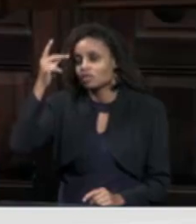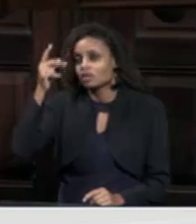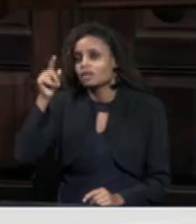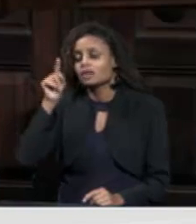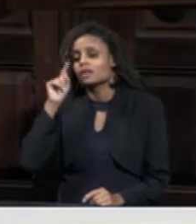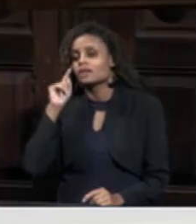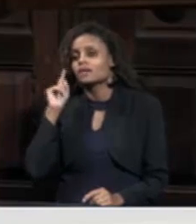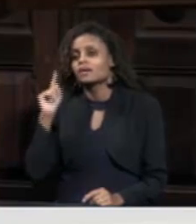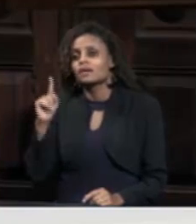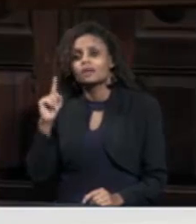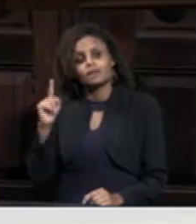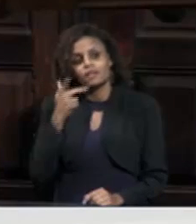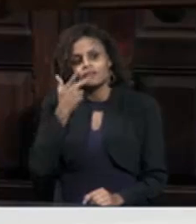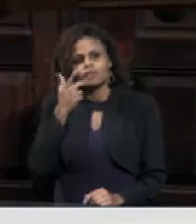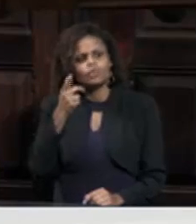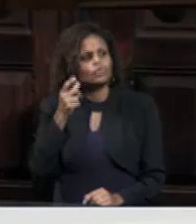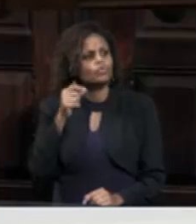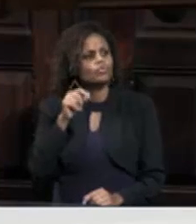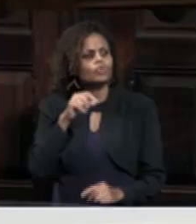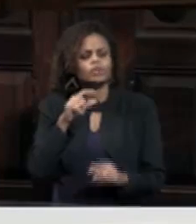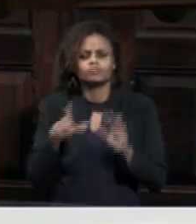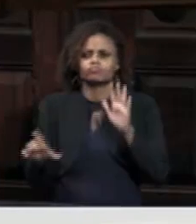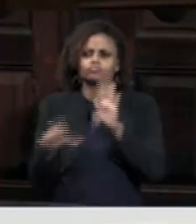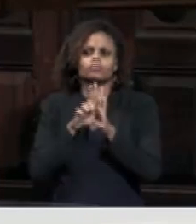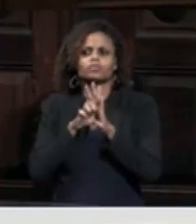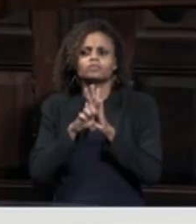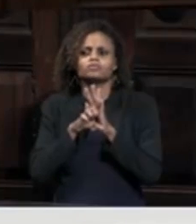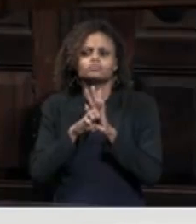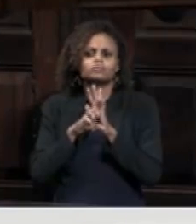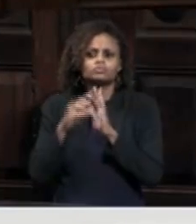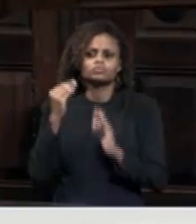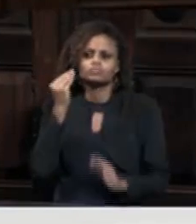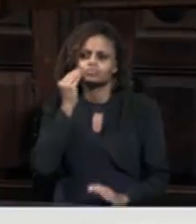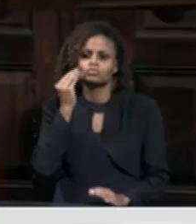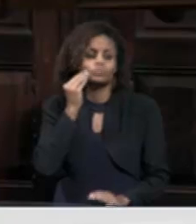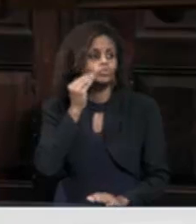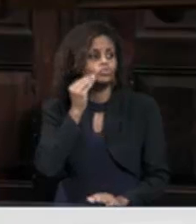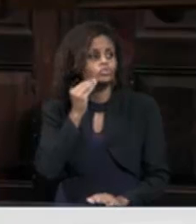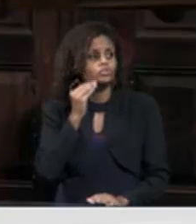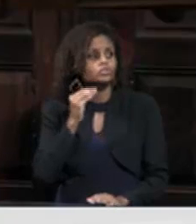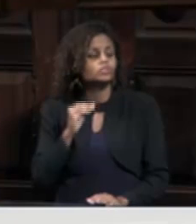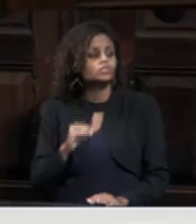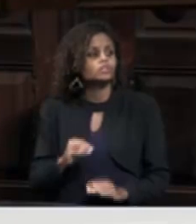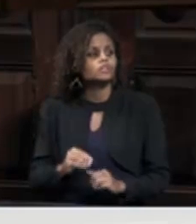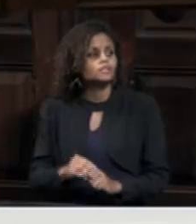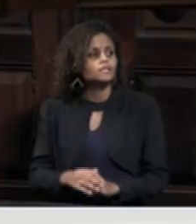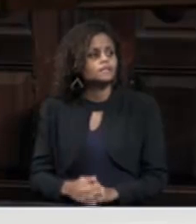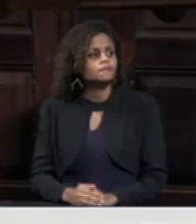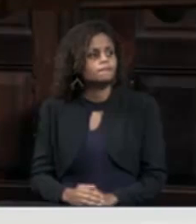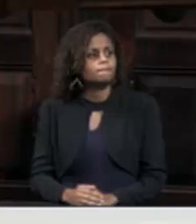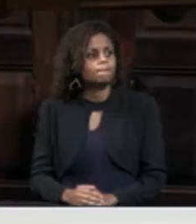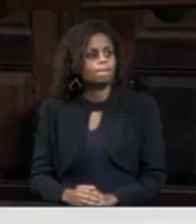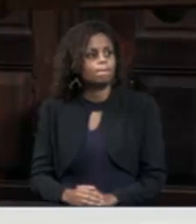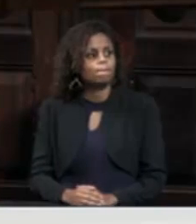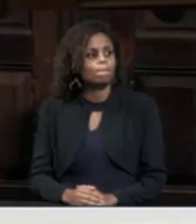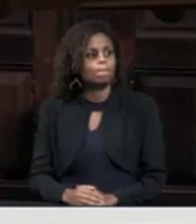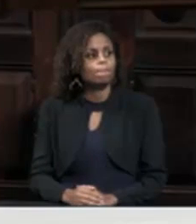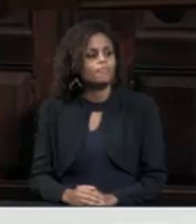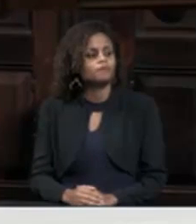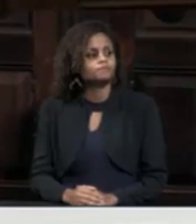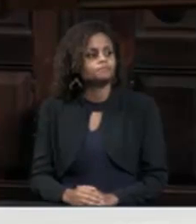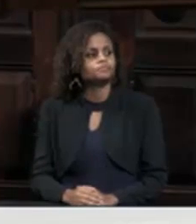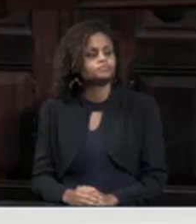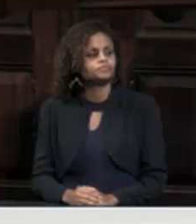sob o argumento da lei e da ordem, derrubou quiosques dos